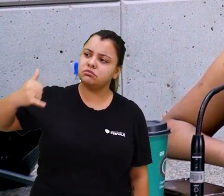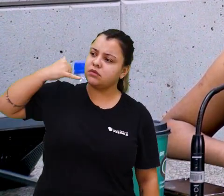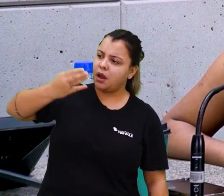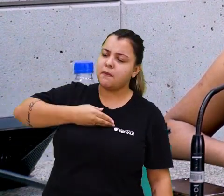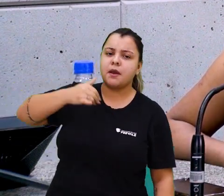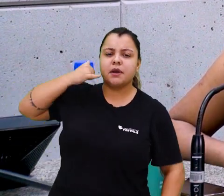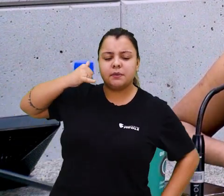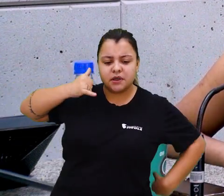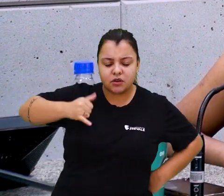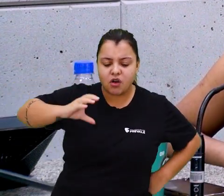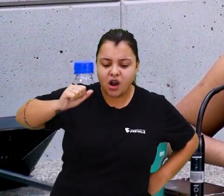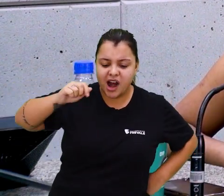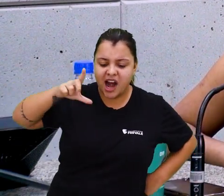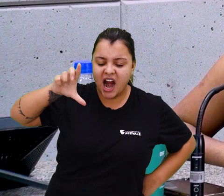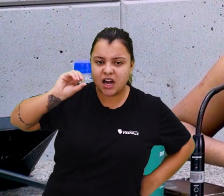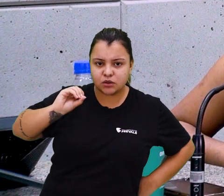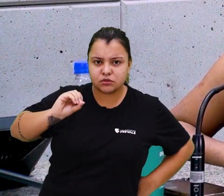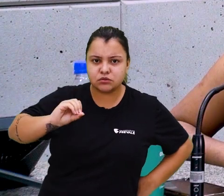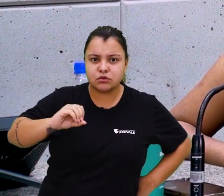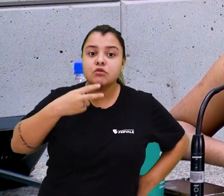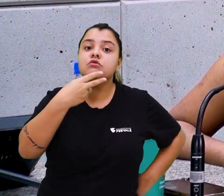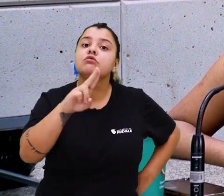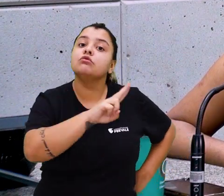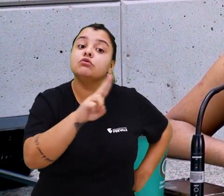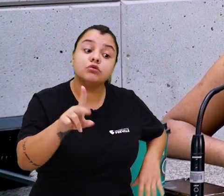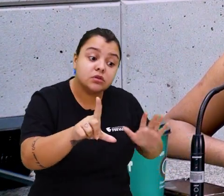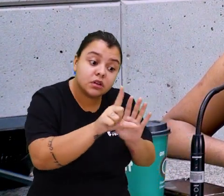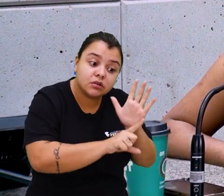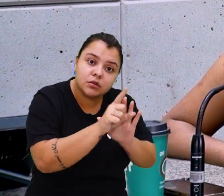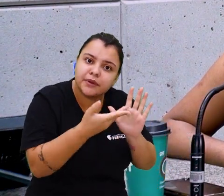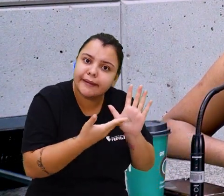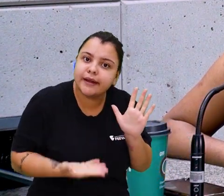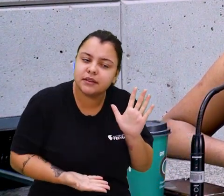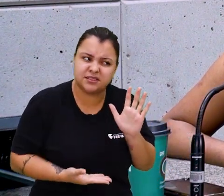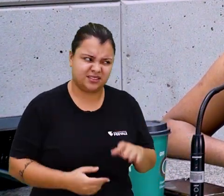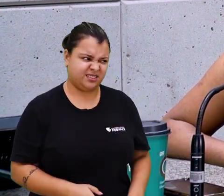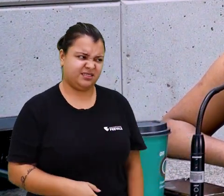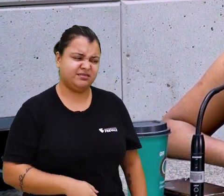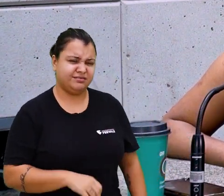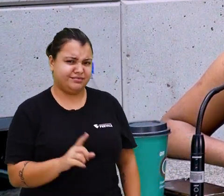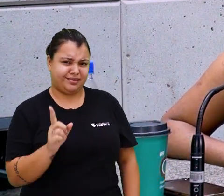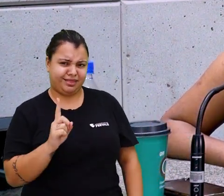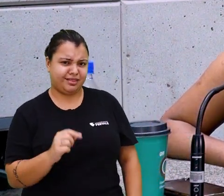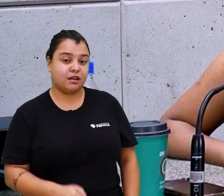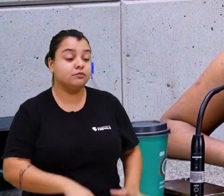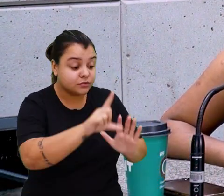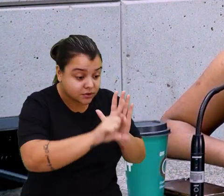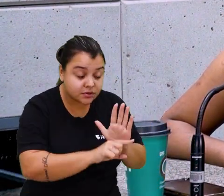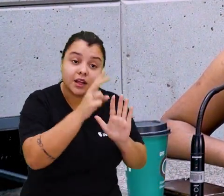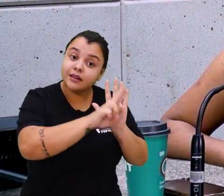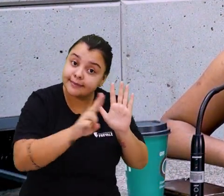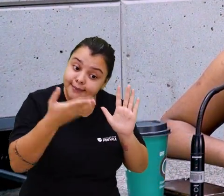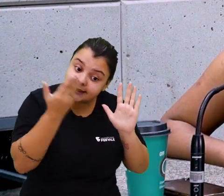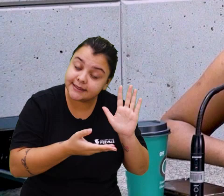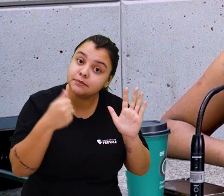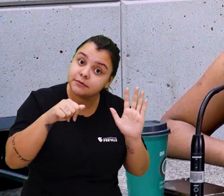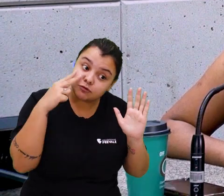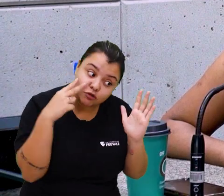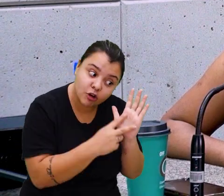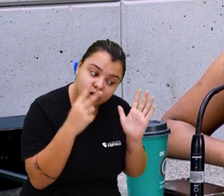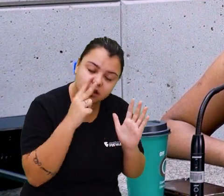assim Carlos o teu nome tá na lista eu assim não não pode ser não ten como tá na lista teu nome é sério Tem que